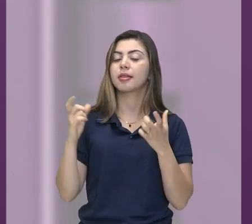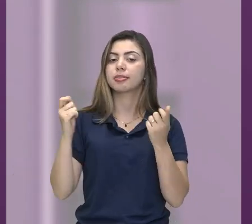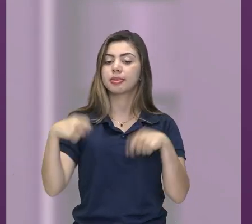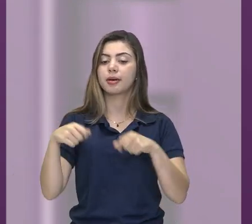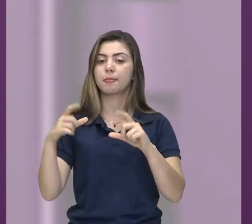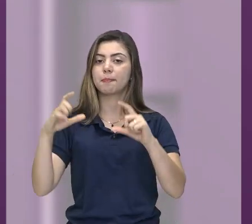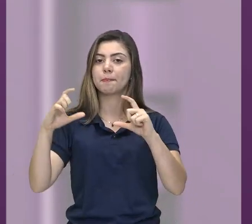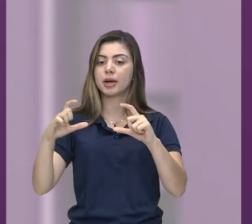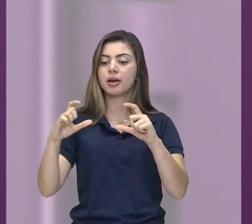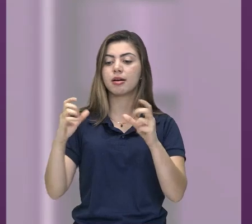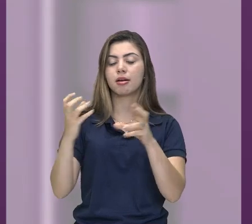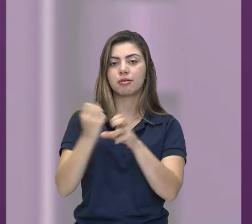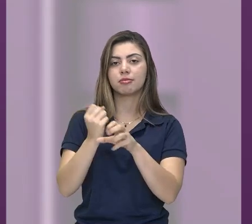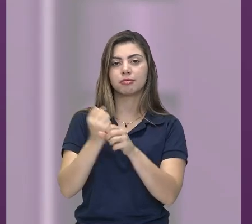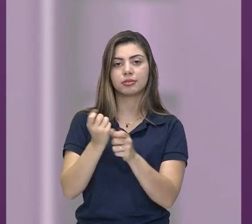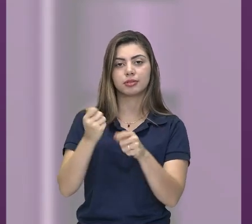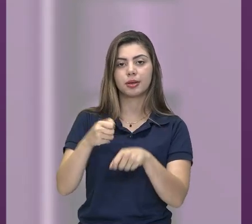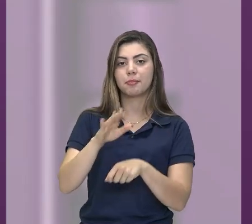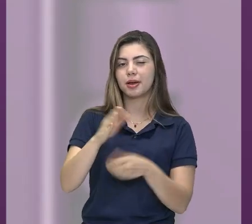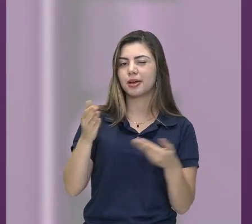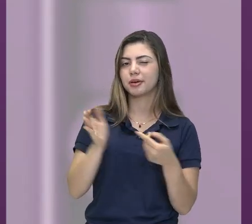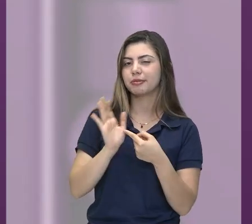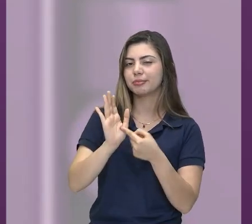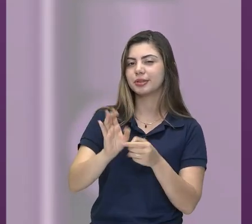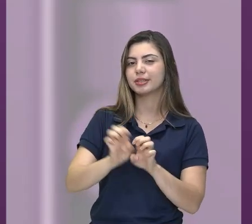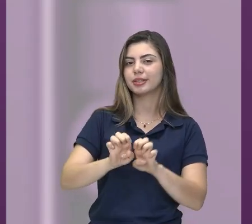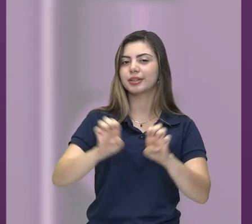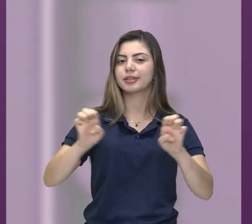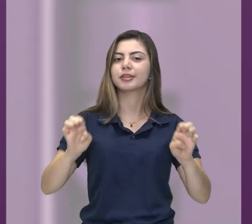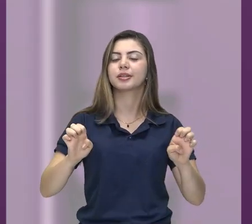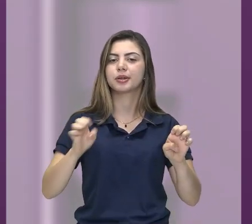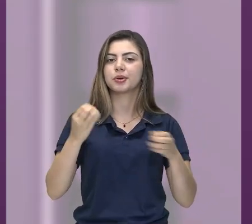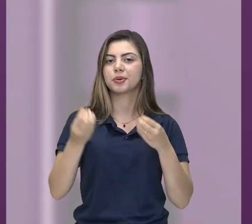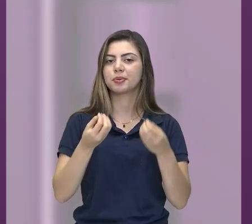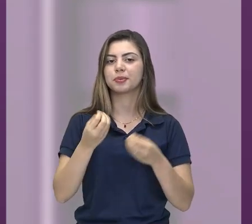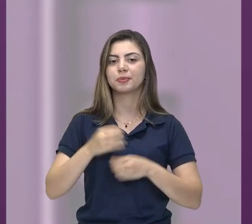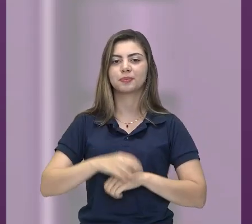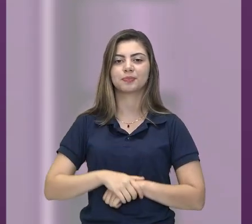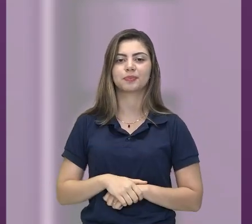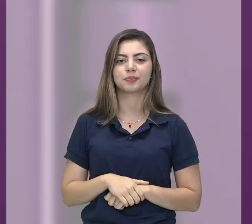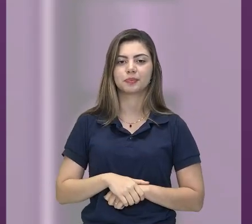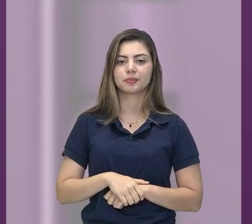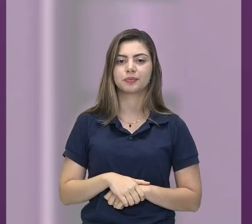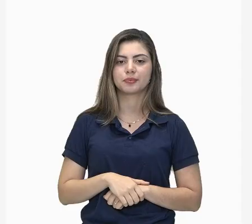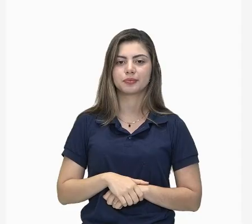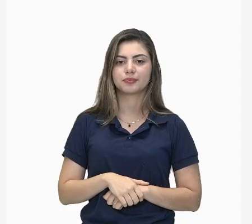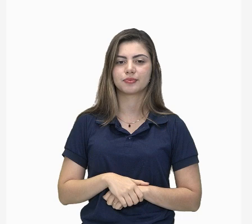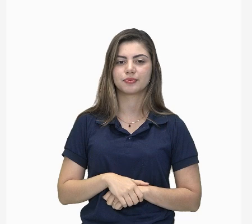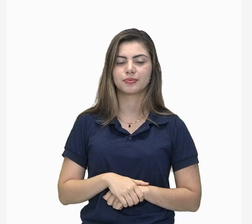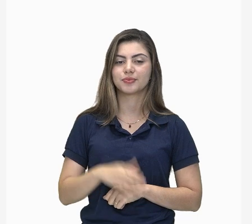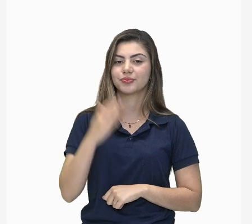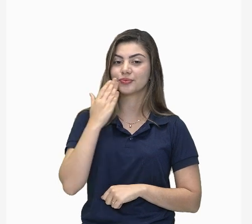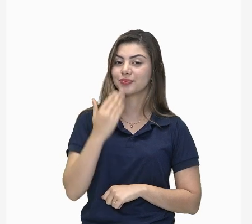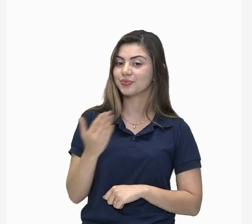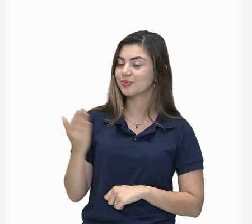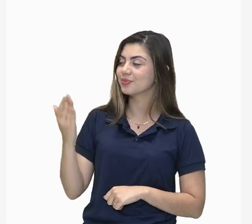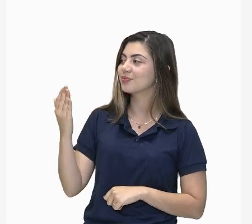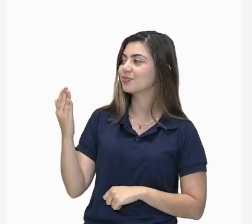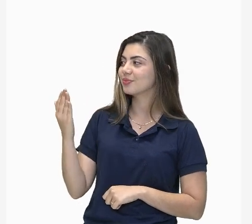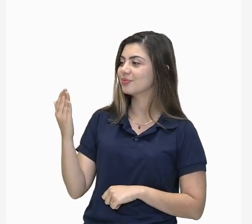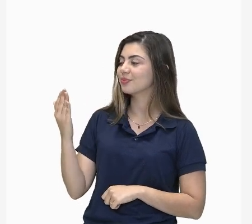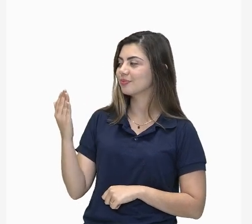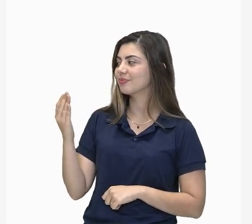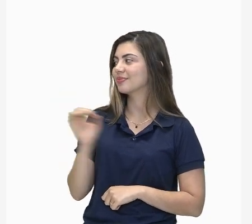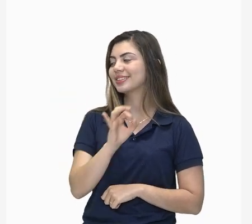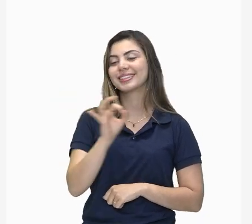quero te apresentar aí a fórmula que calcula o comprimento de uma elipse. Acompanha aí comigo. Então, é isso